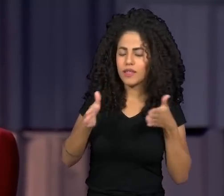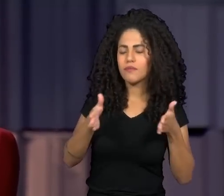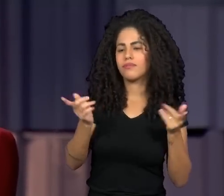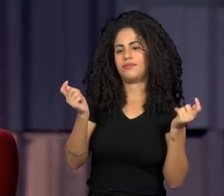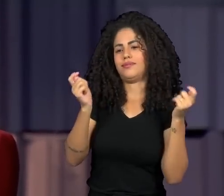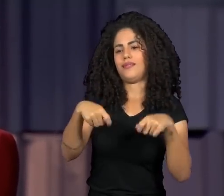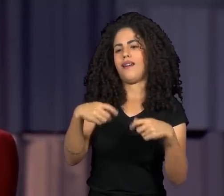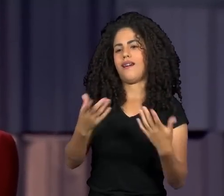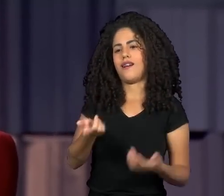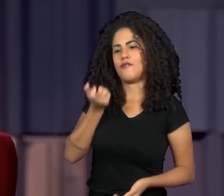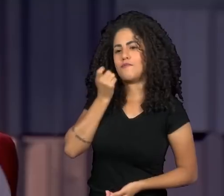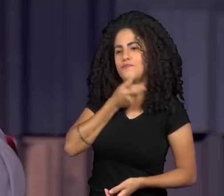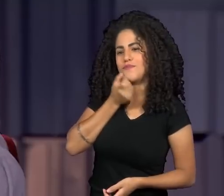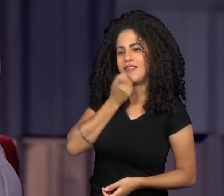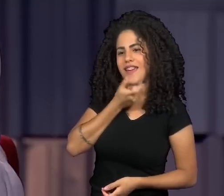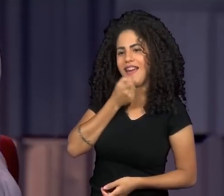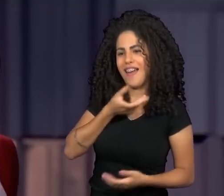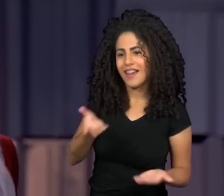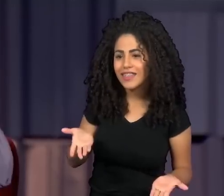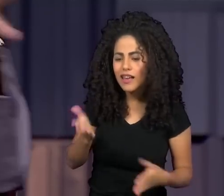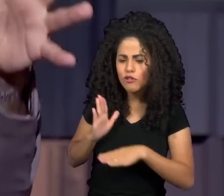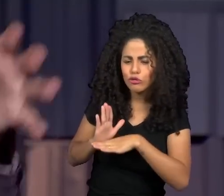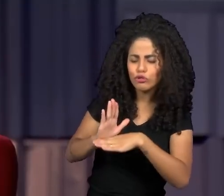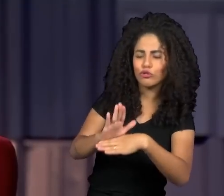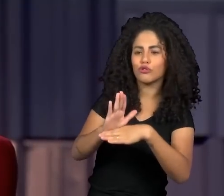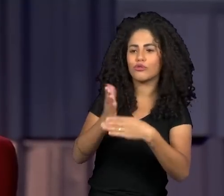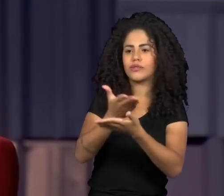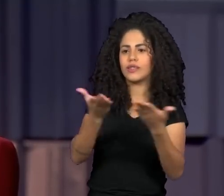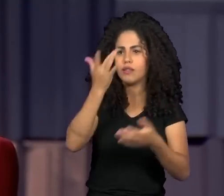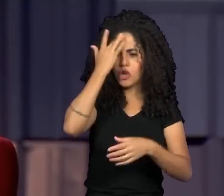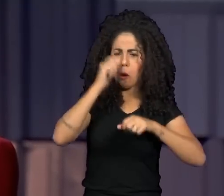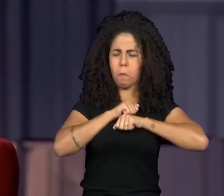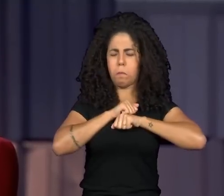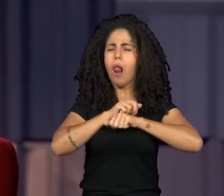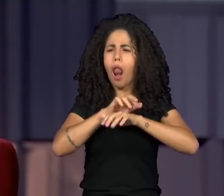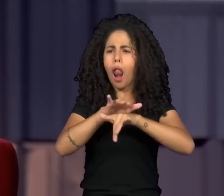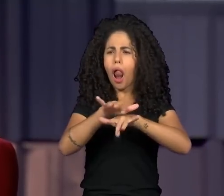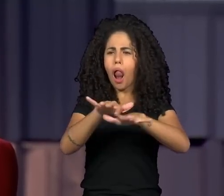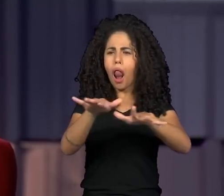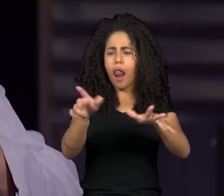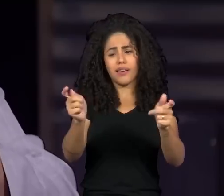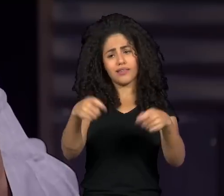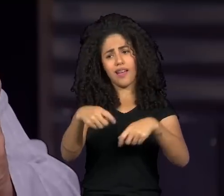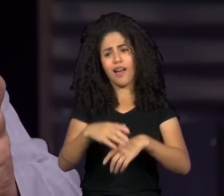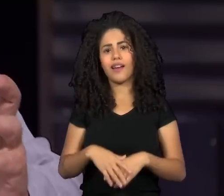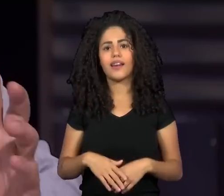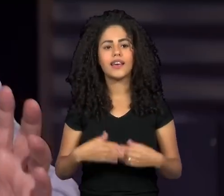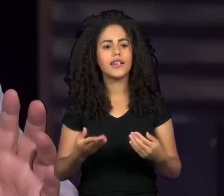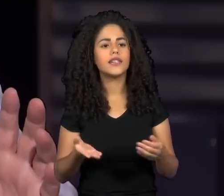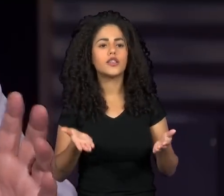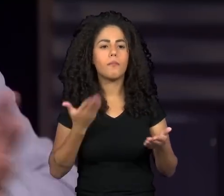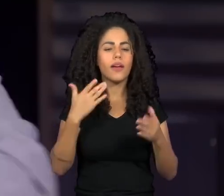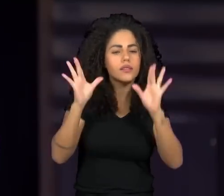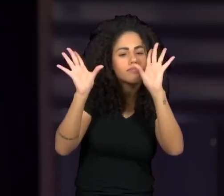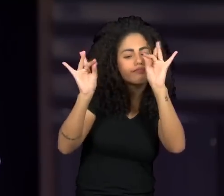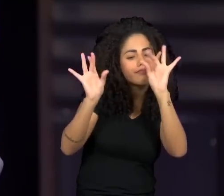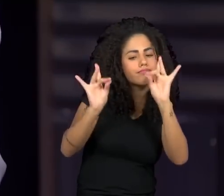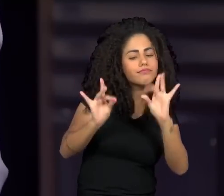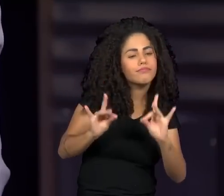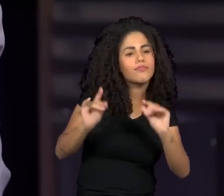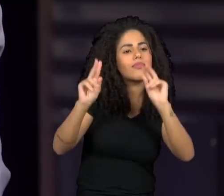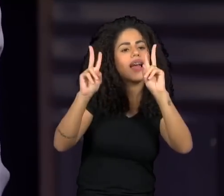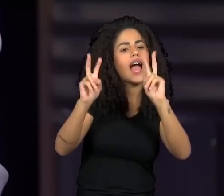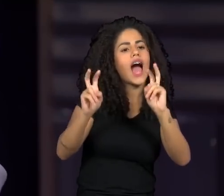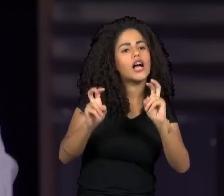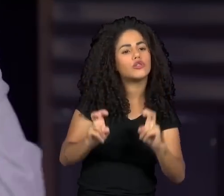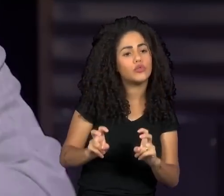também, como você fala, para uma porrada de pessoas. Isso. E processar assuntos delicados, né? Que você só vai